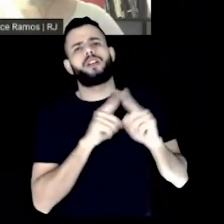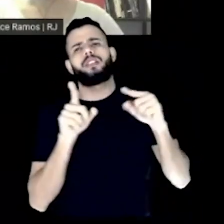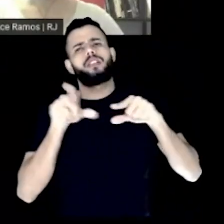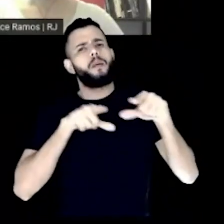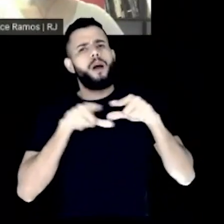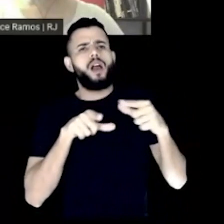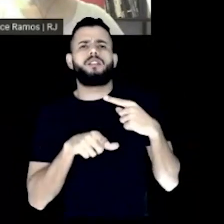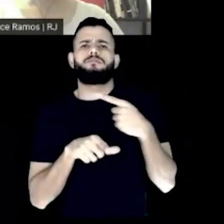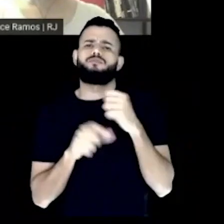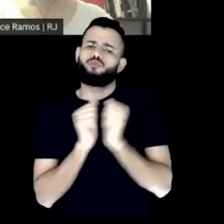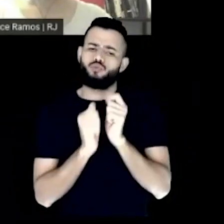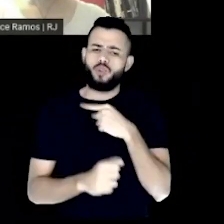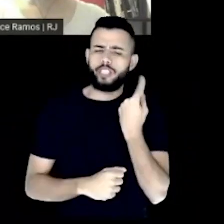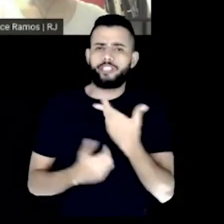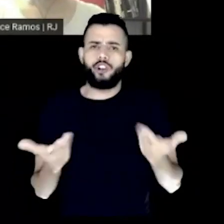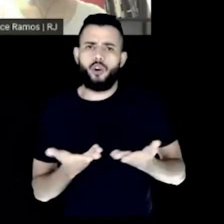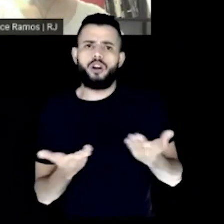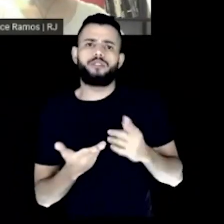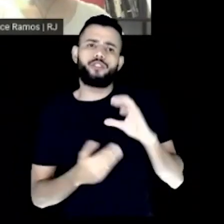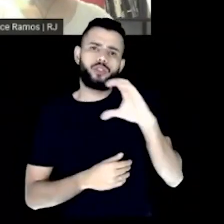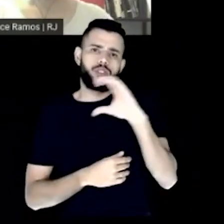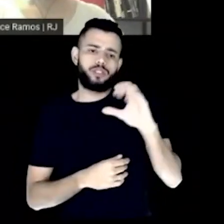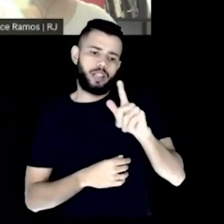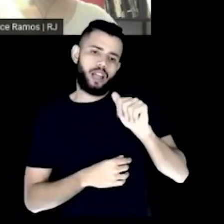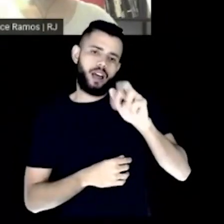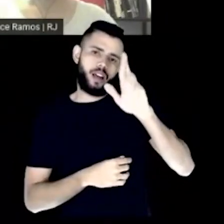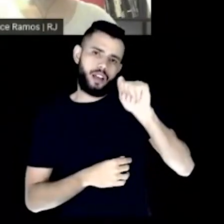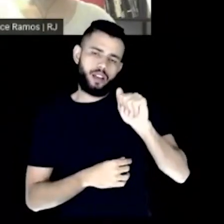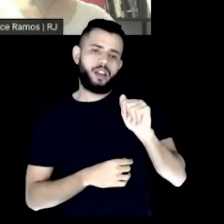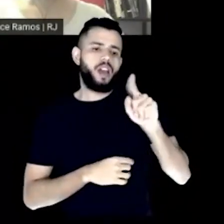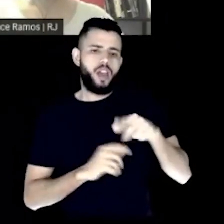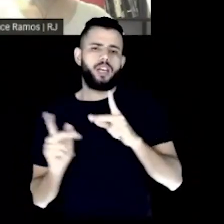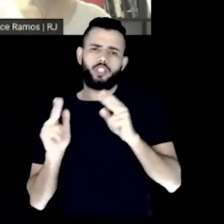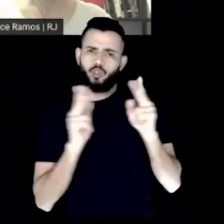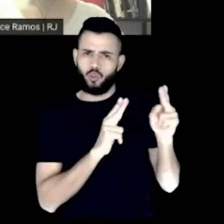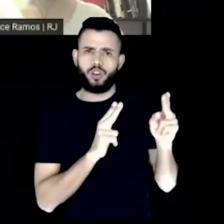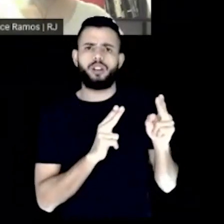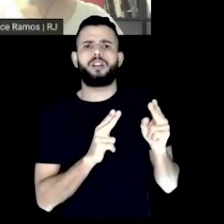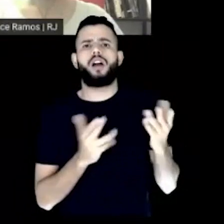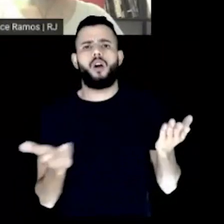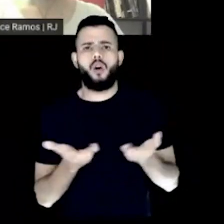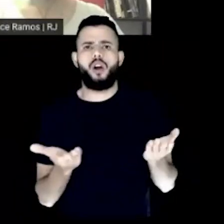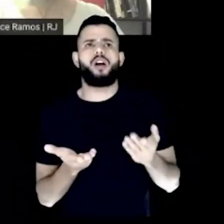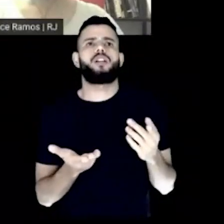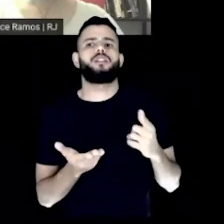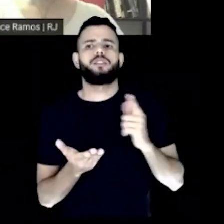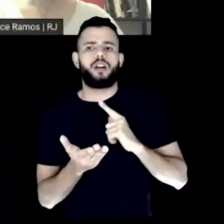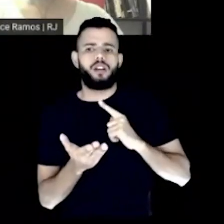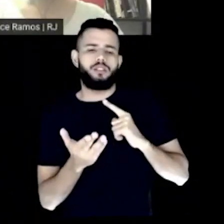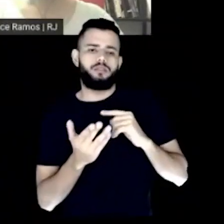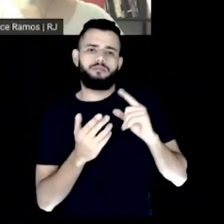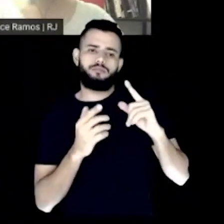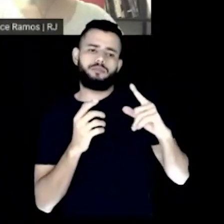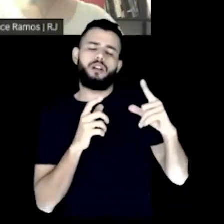mas ele, enfim, trabalha na Alfaguara e tudo mais, e meio que foi coordenado pela Luara França, que é editora na Alfaguara também. Aliás, acho que agora